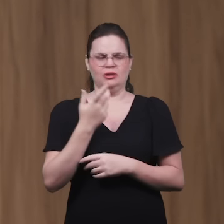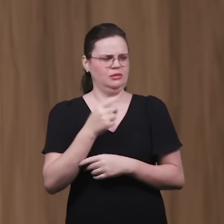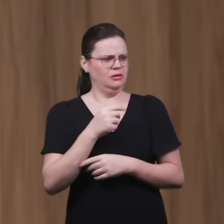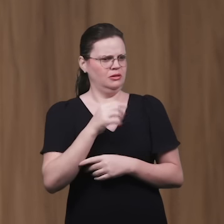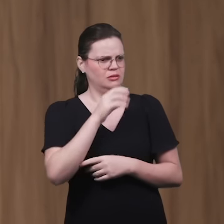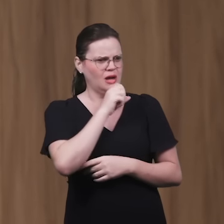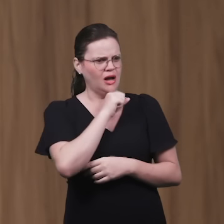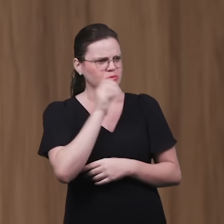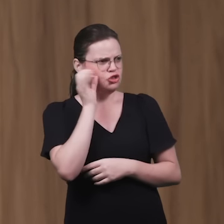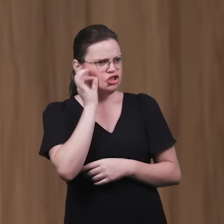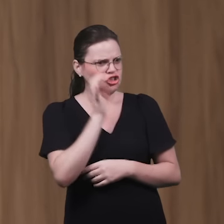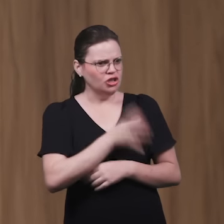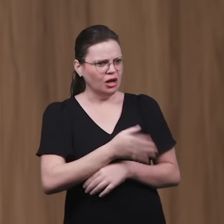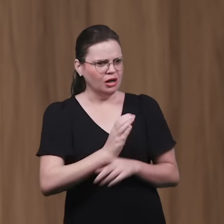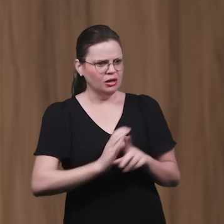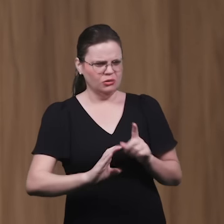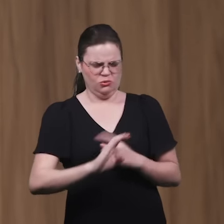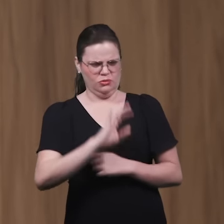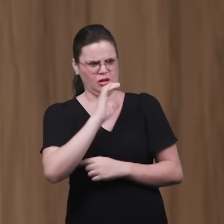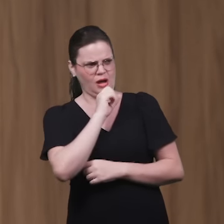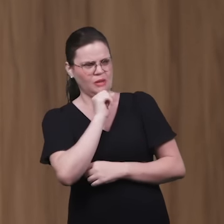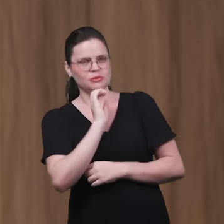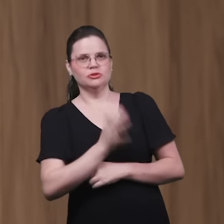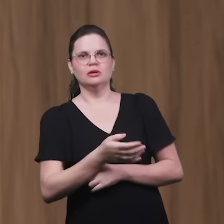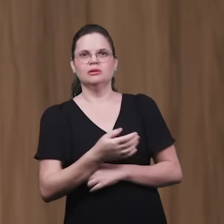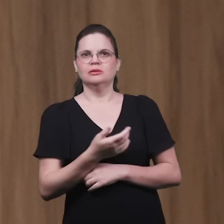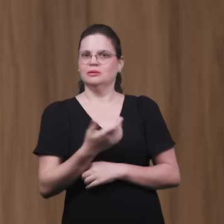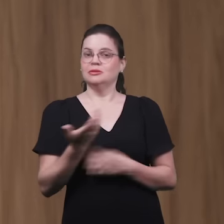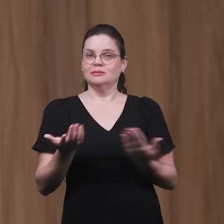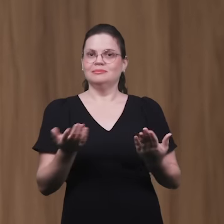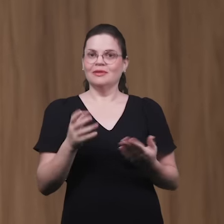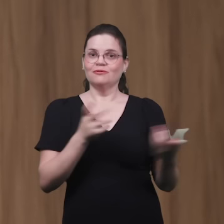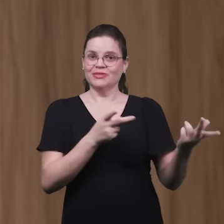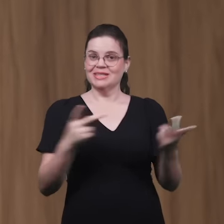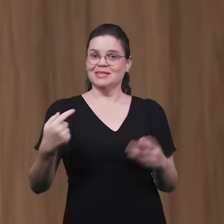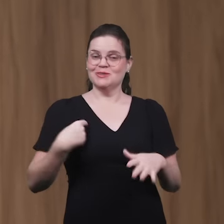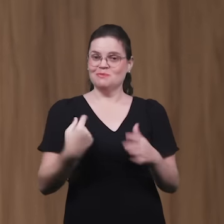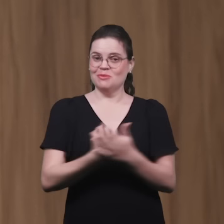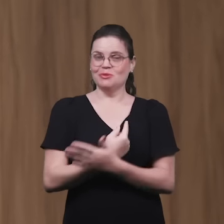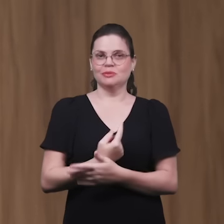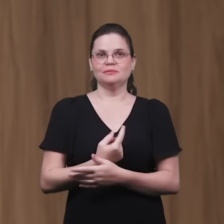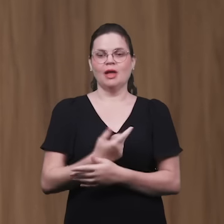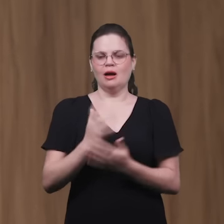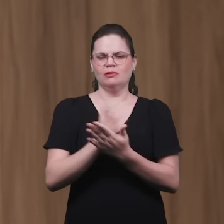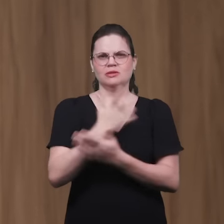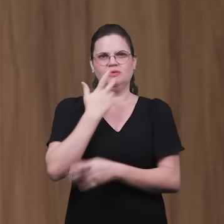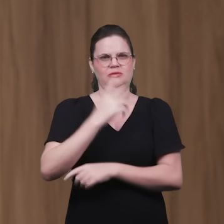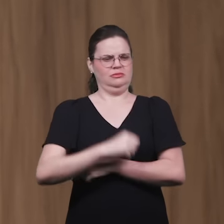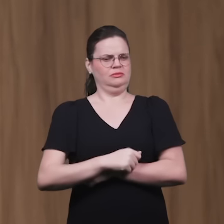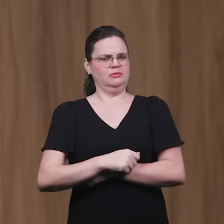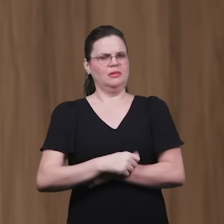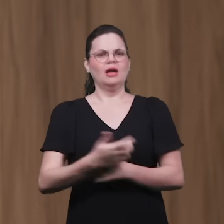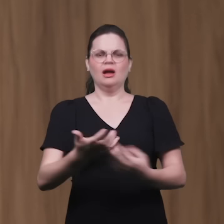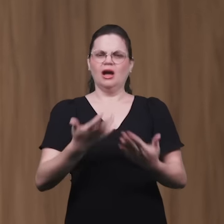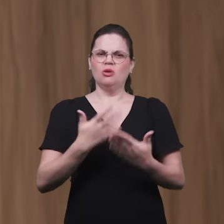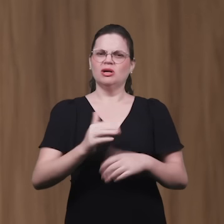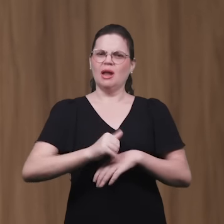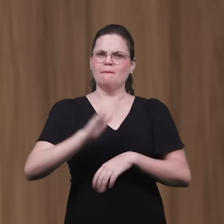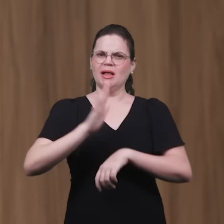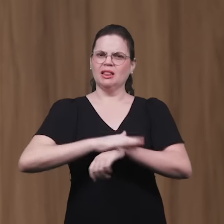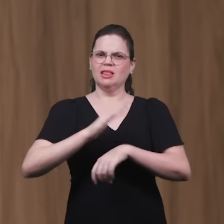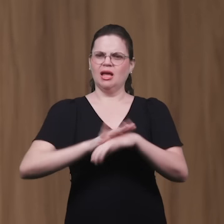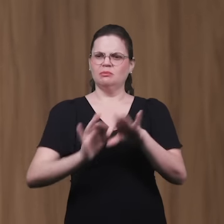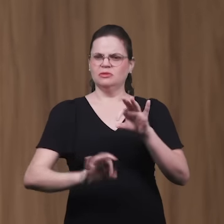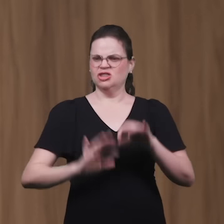tão rápido assim, passou tão depressa. Exato. Alguns até chegaram a expressar que gostariam até que durasse um pouco mais.